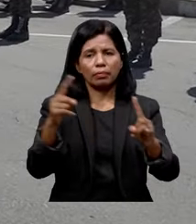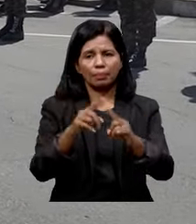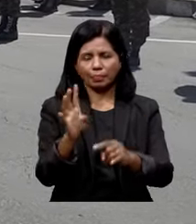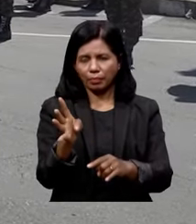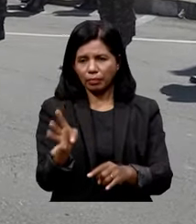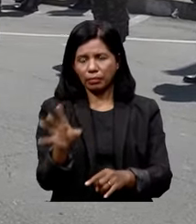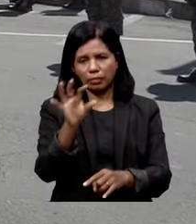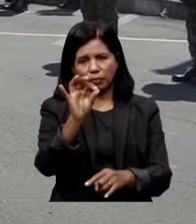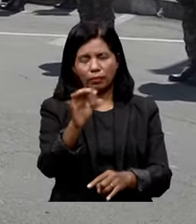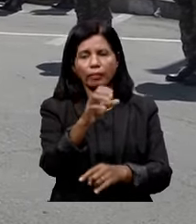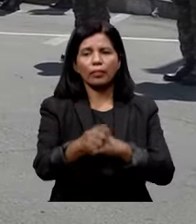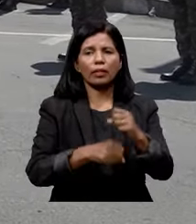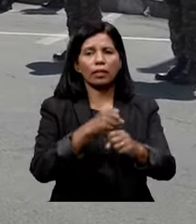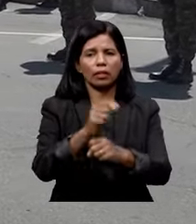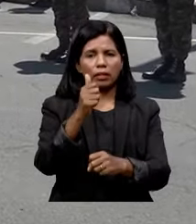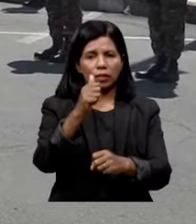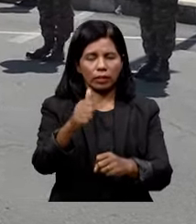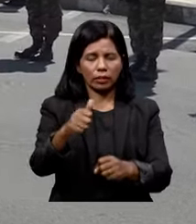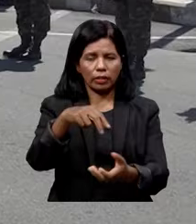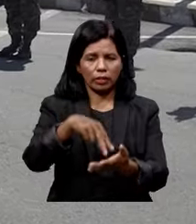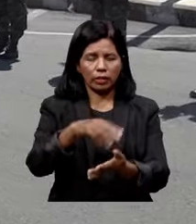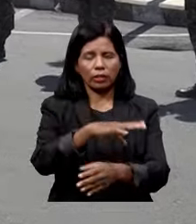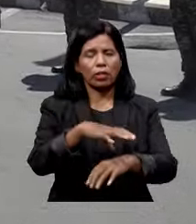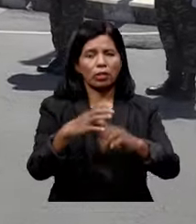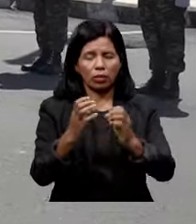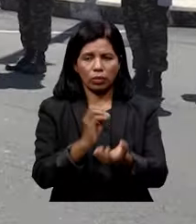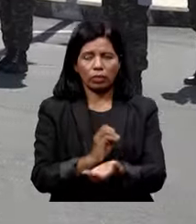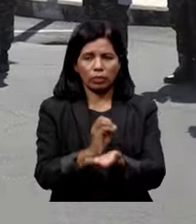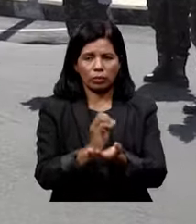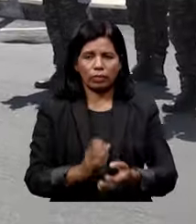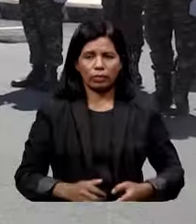recensia, notinan sanulo, criação raioa, equipa cobertura, GMN.